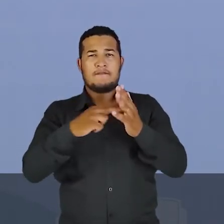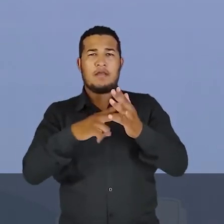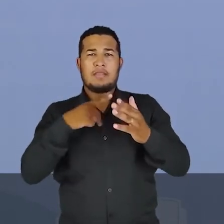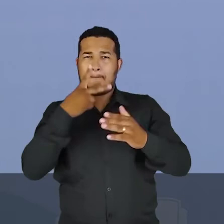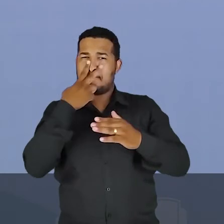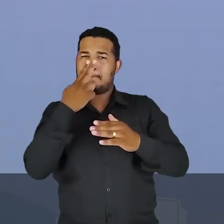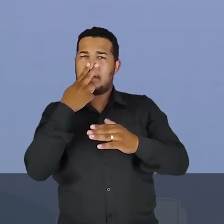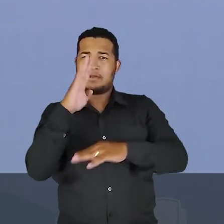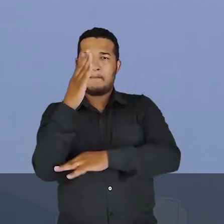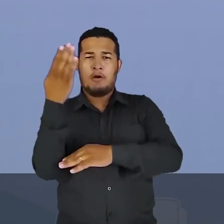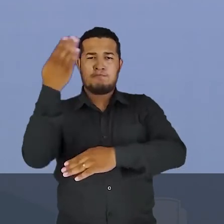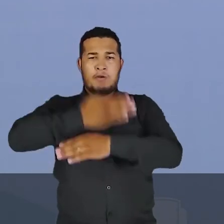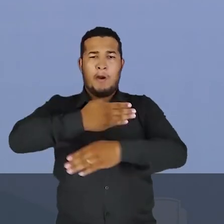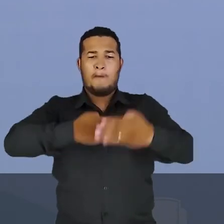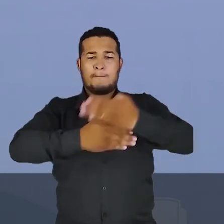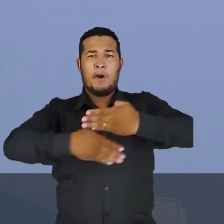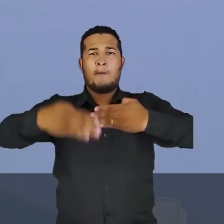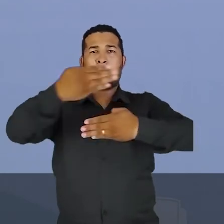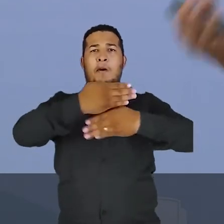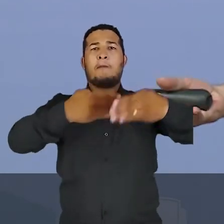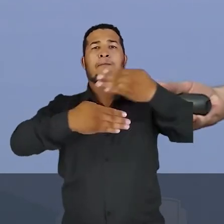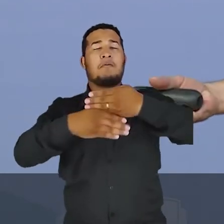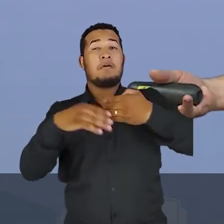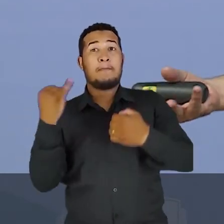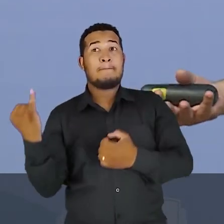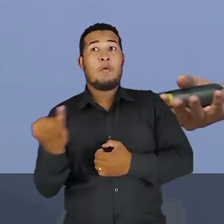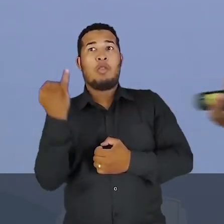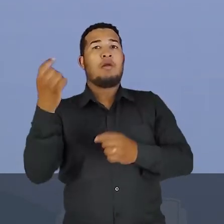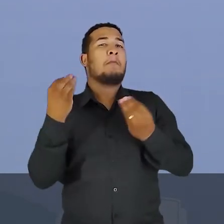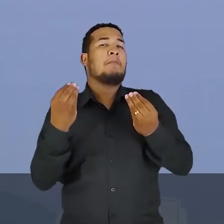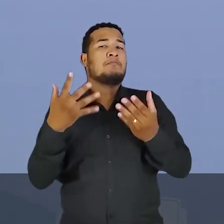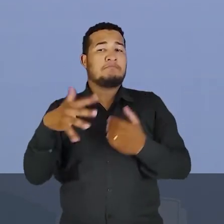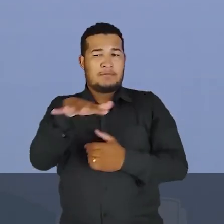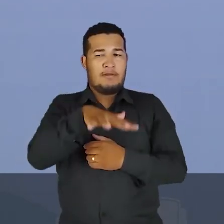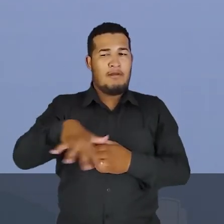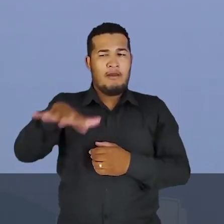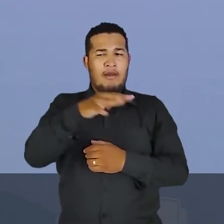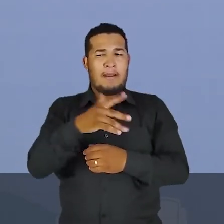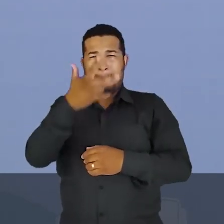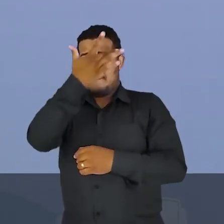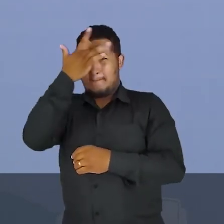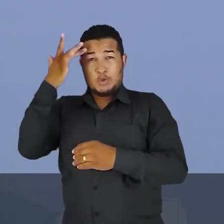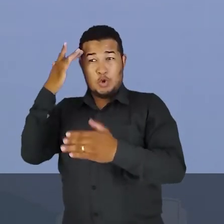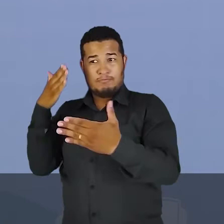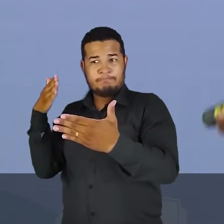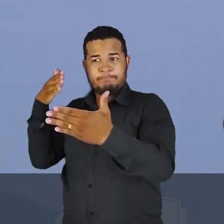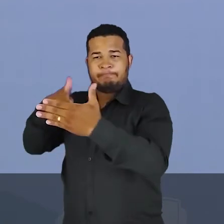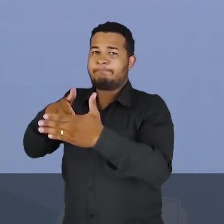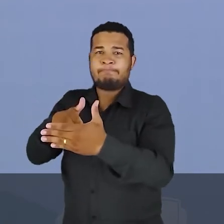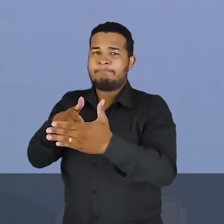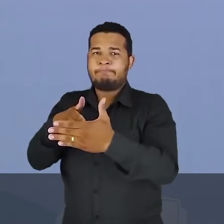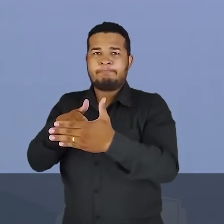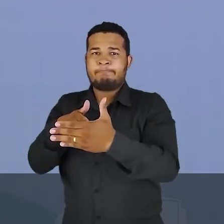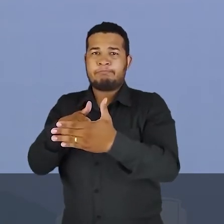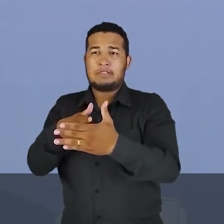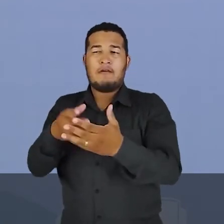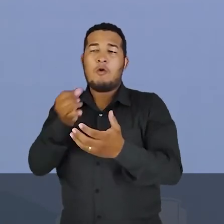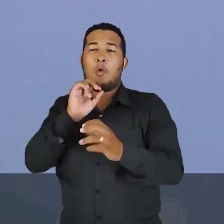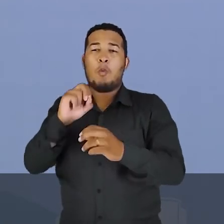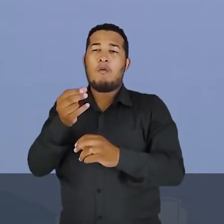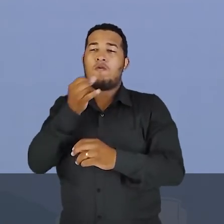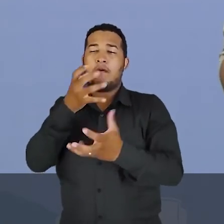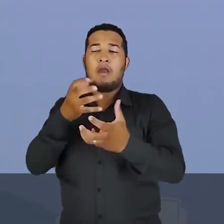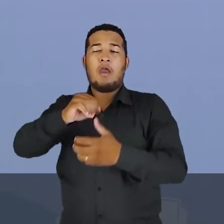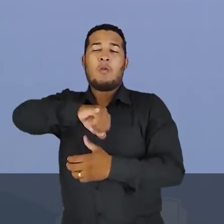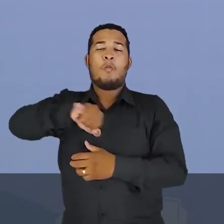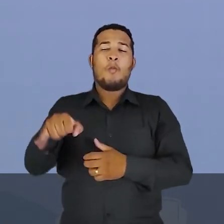que são muito importantes para que você isole essa área, para que nenhuma pessoa, né, possa chegar lá e querer se aproveitar dessa